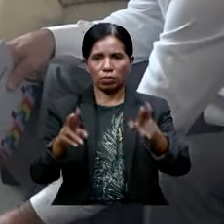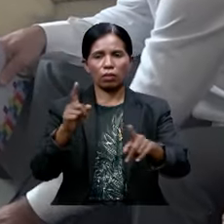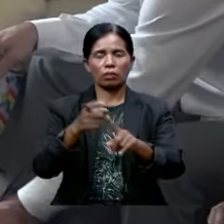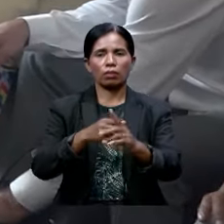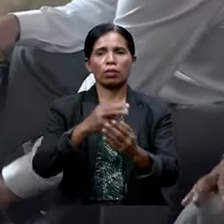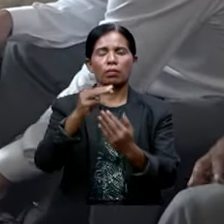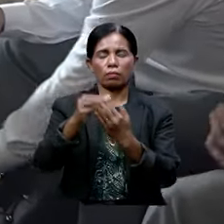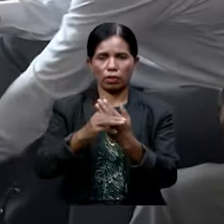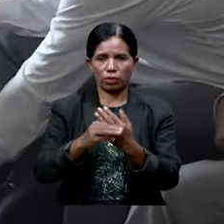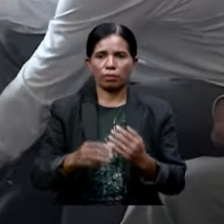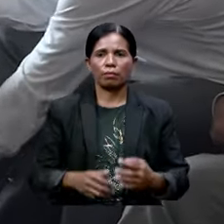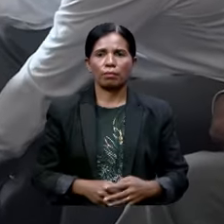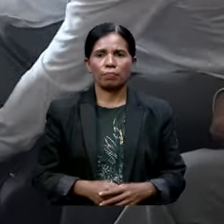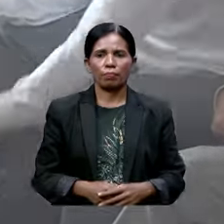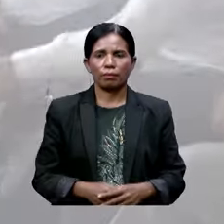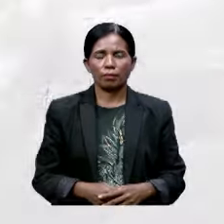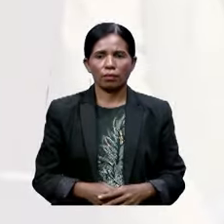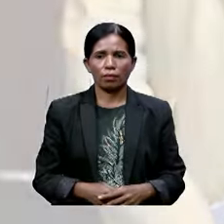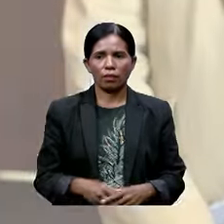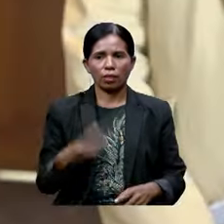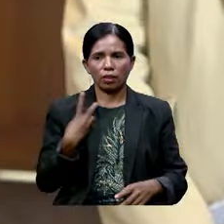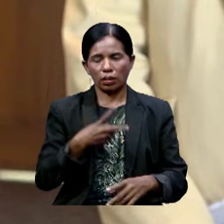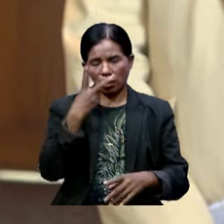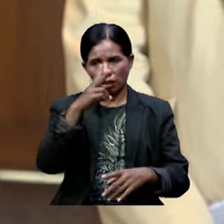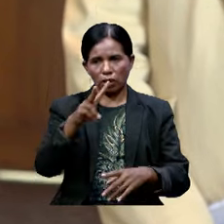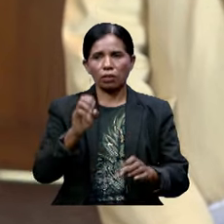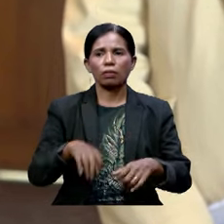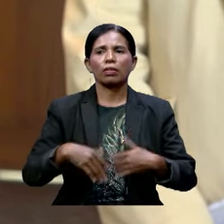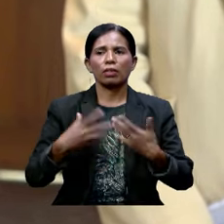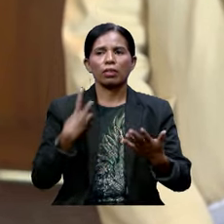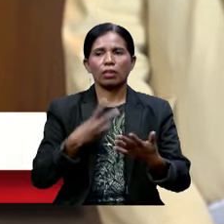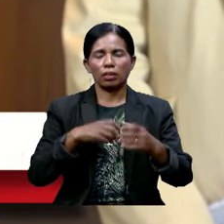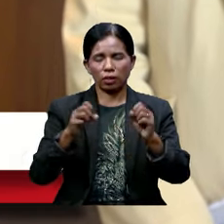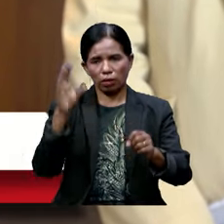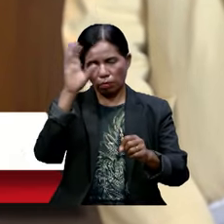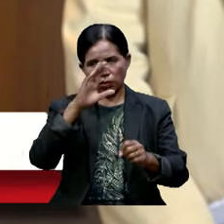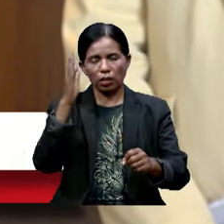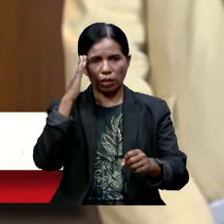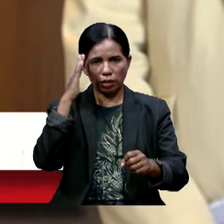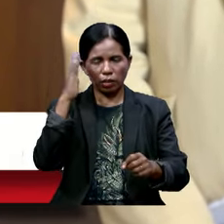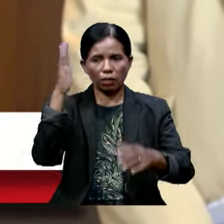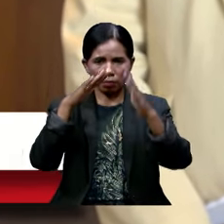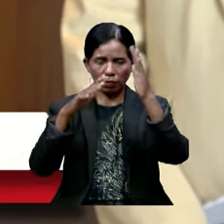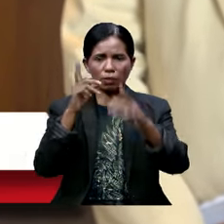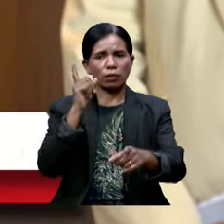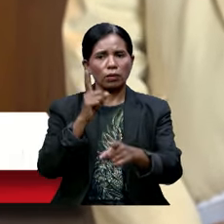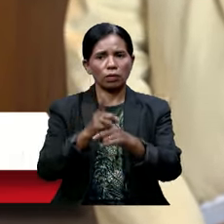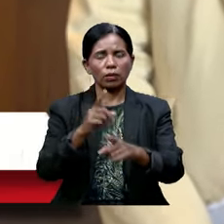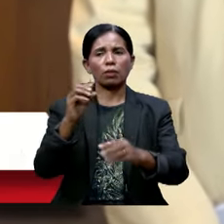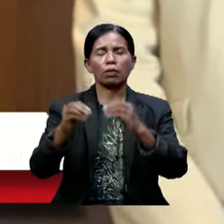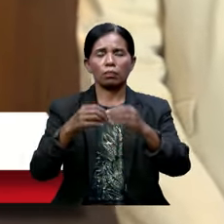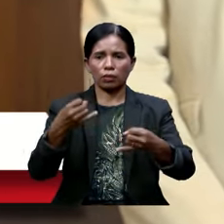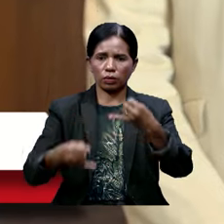abril. Portanto, então, o diagnóstico não é cataxá. E tem que atubucar Hateten, problema lá longe para o setor de justiça, não é